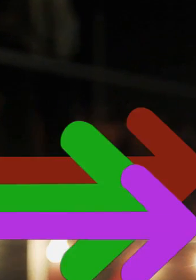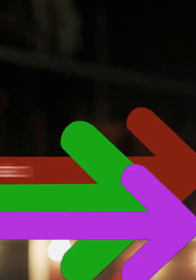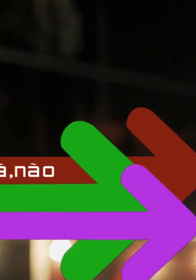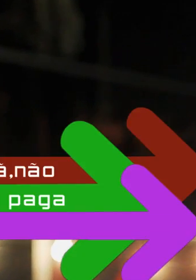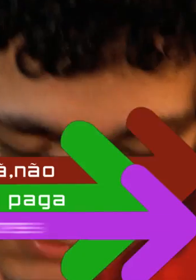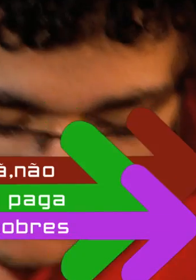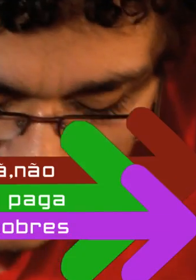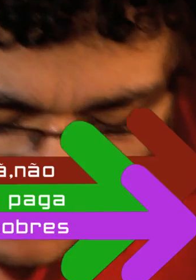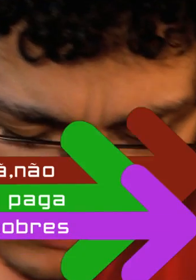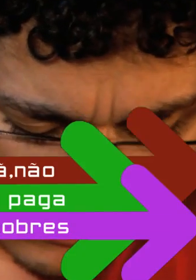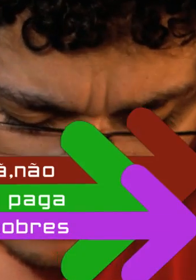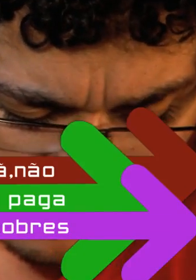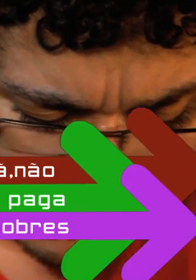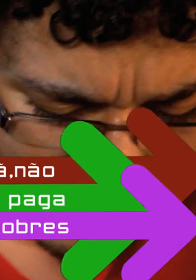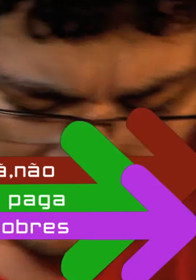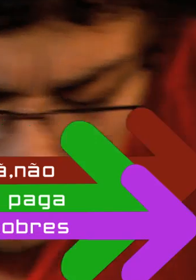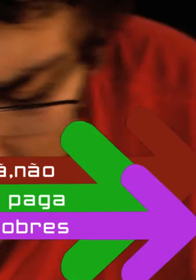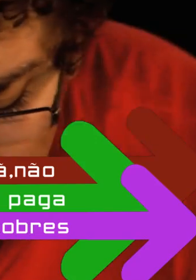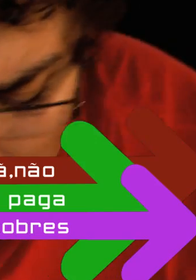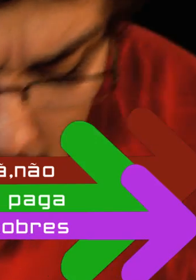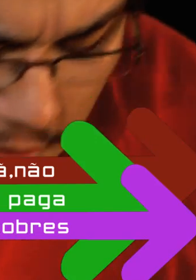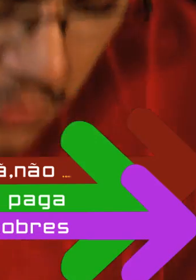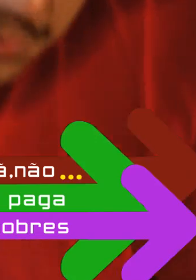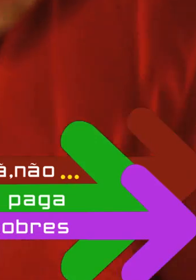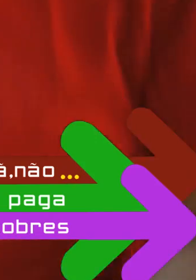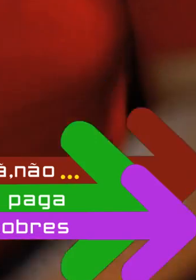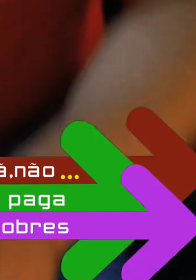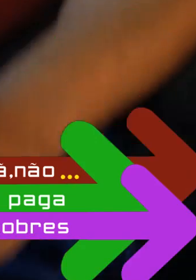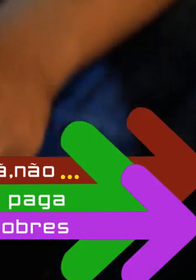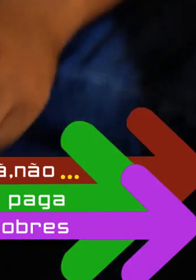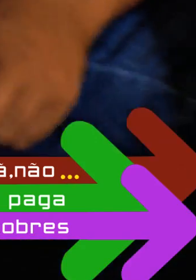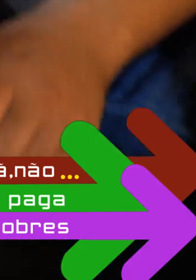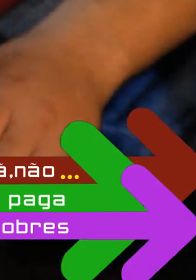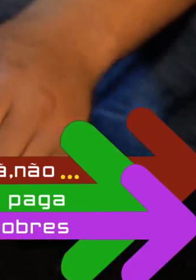Deixe os meus bens. A minha irmã não.